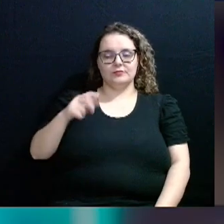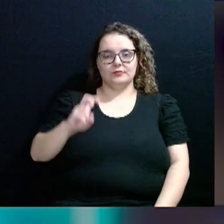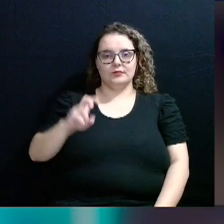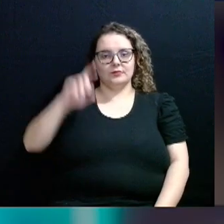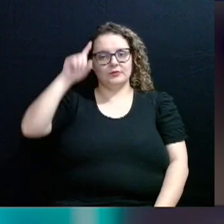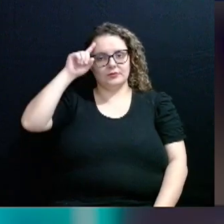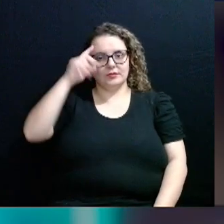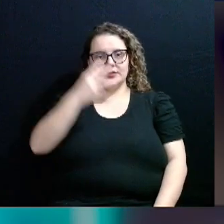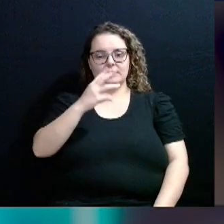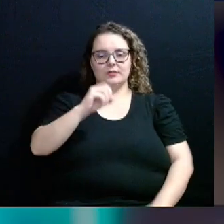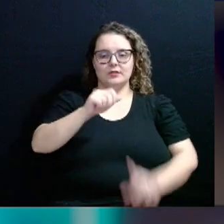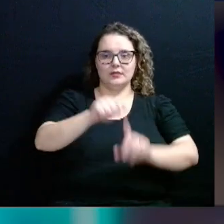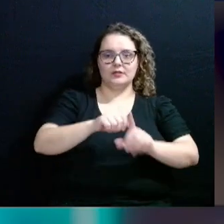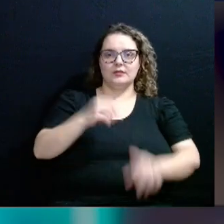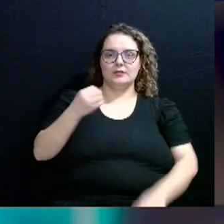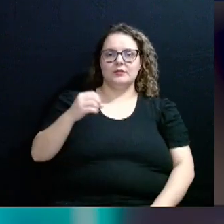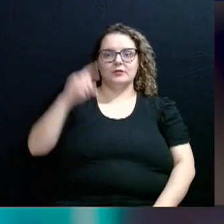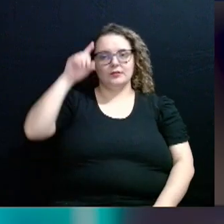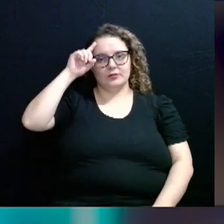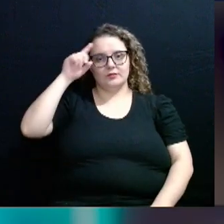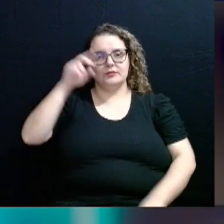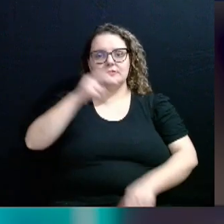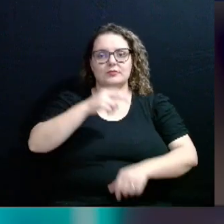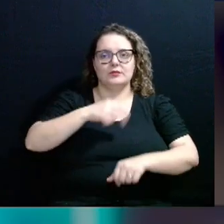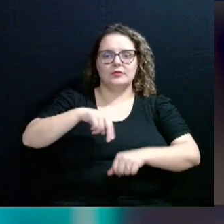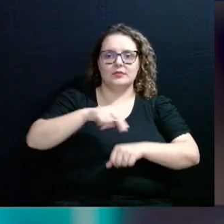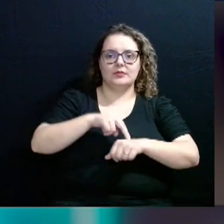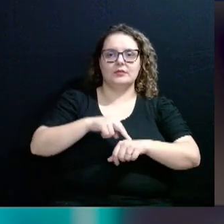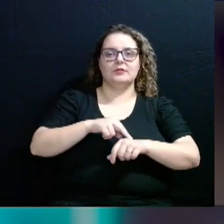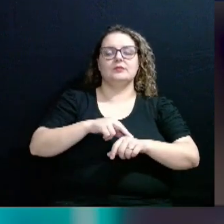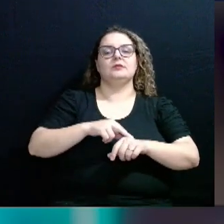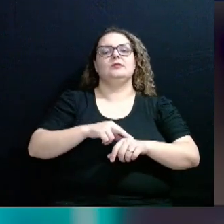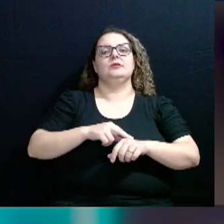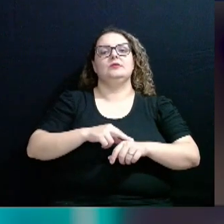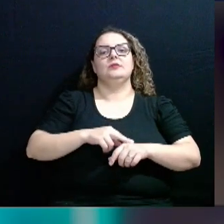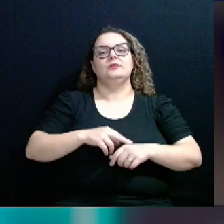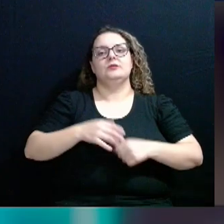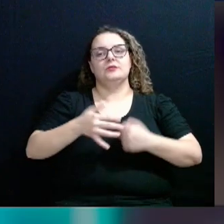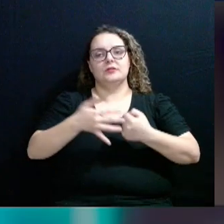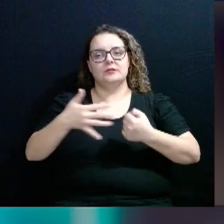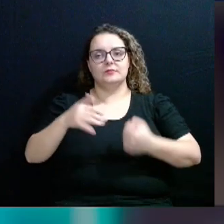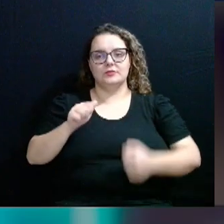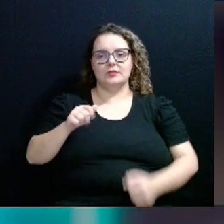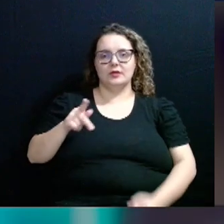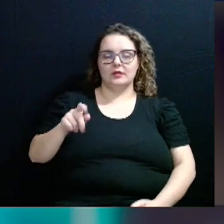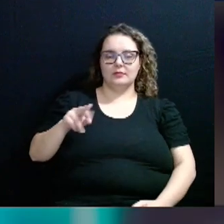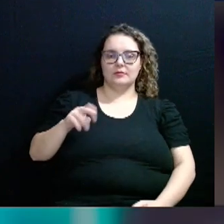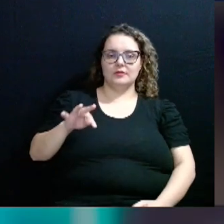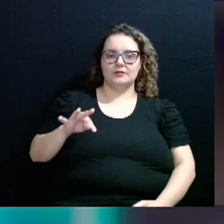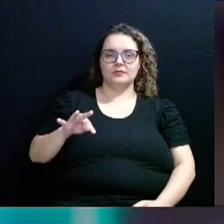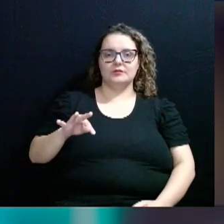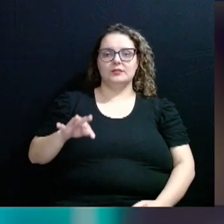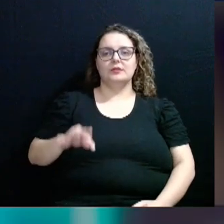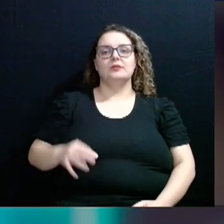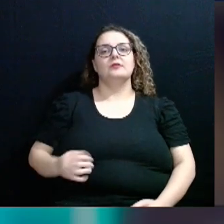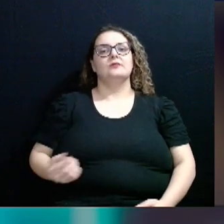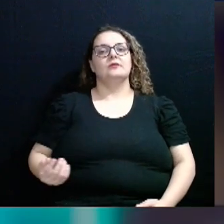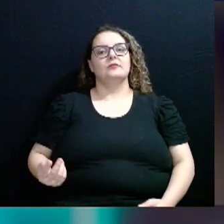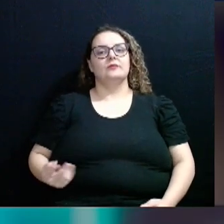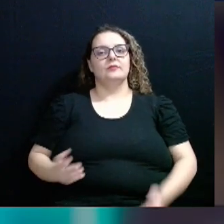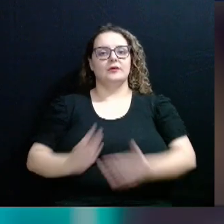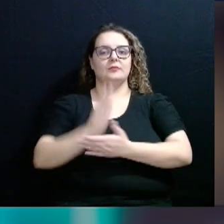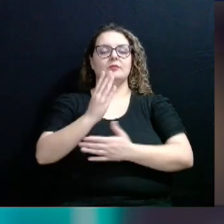Dia Nacional de Conscientização da Síndrome de Apert, foi aprovado por unanimidade nesta casa. A entrega